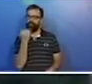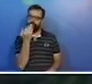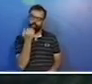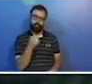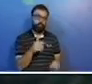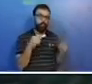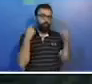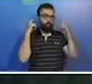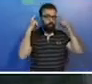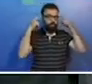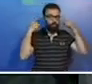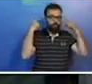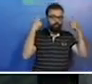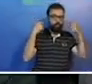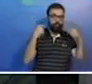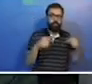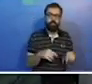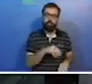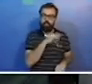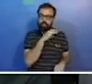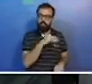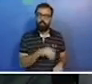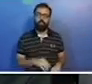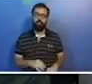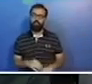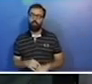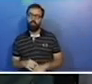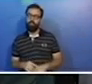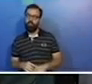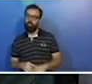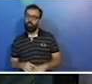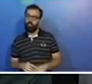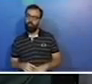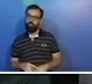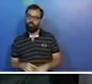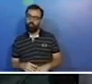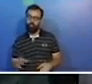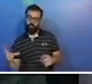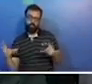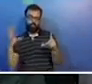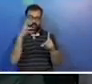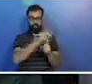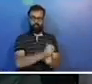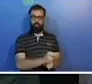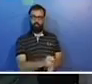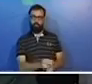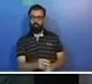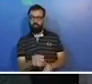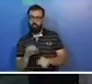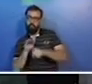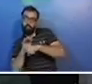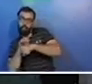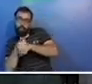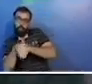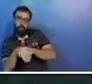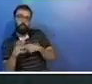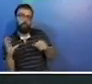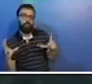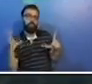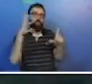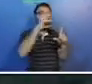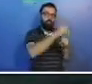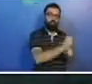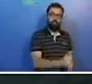ele começou o quê? A atacar as ovelhas, se alimentar das ovelhas durante a noite. Olha, os